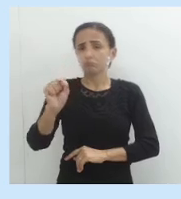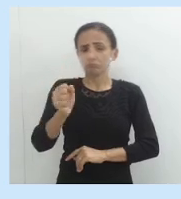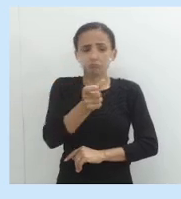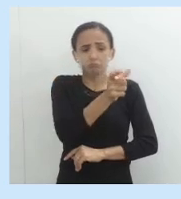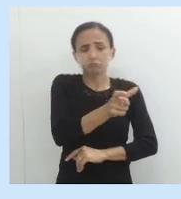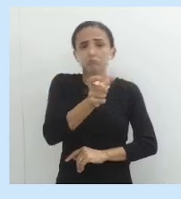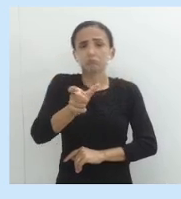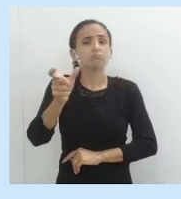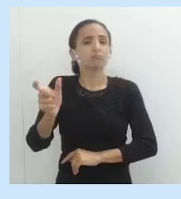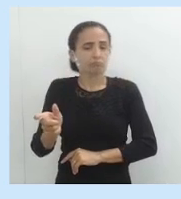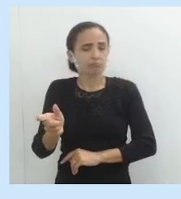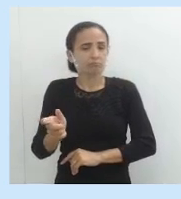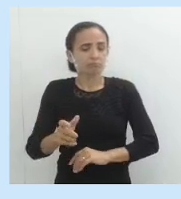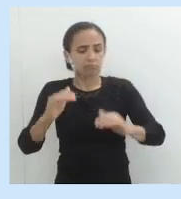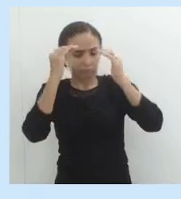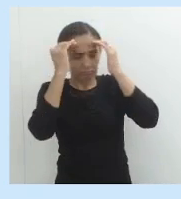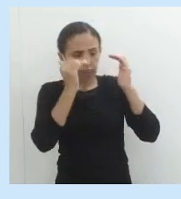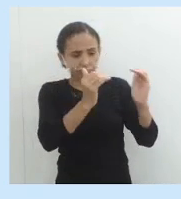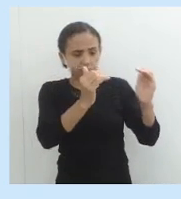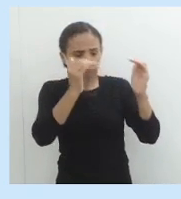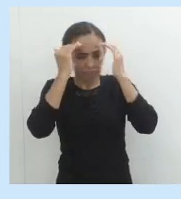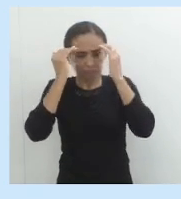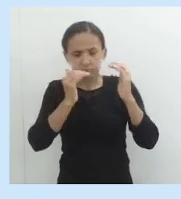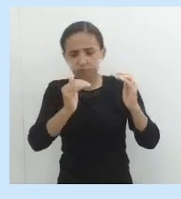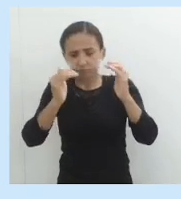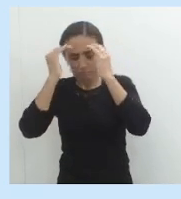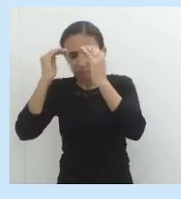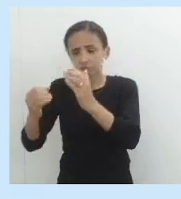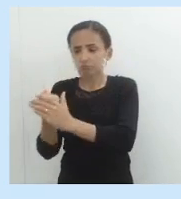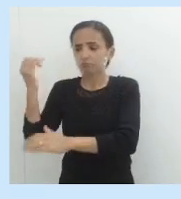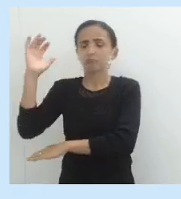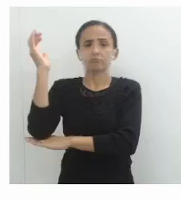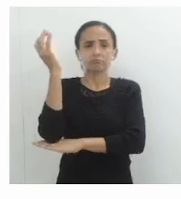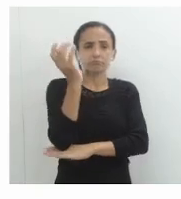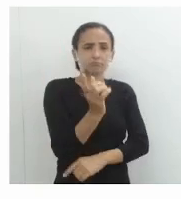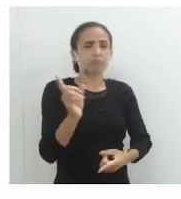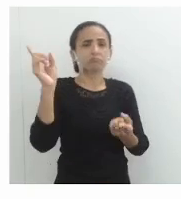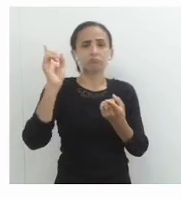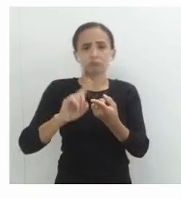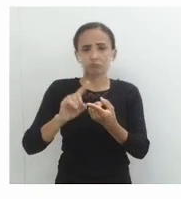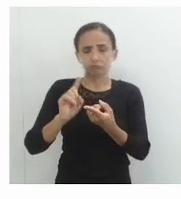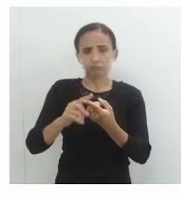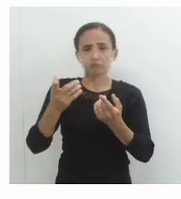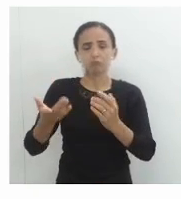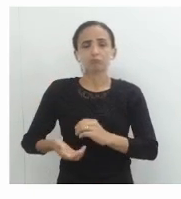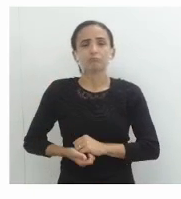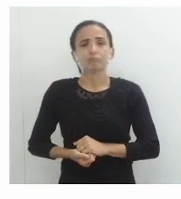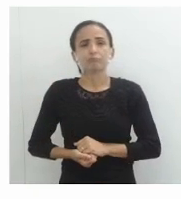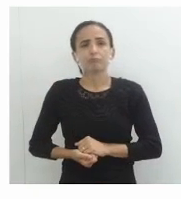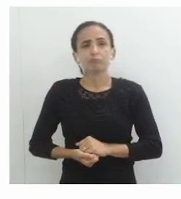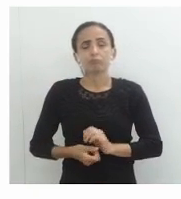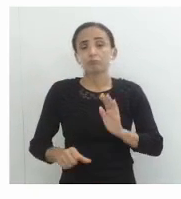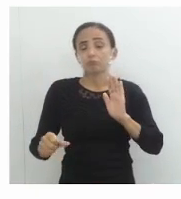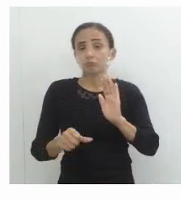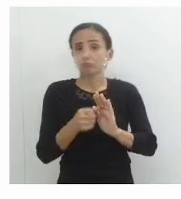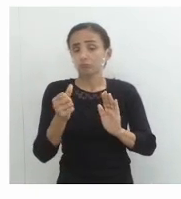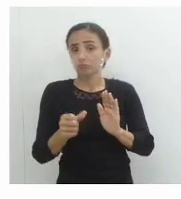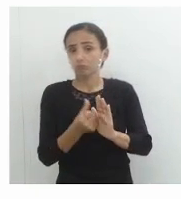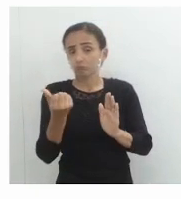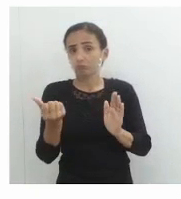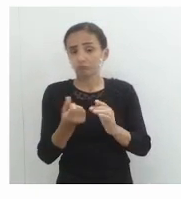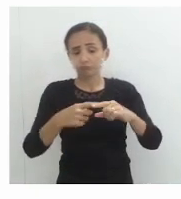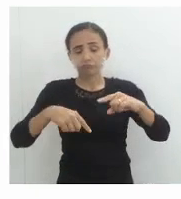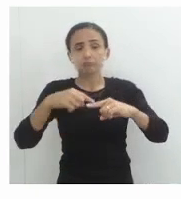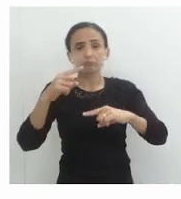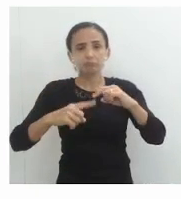Então, também eles se viam, tinham esses dois, né, sentidos. Os primeiros objetos